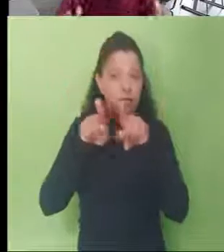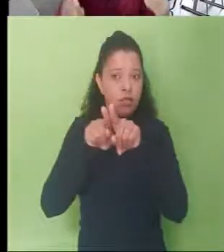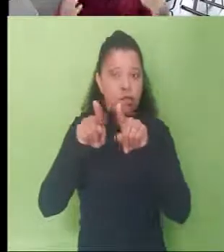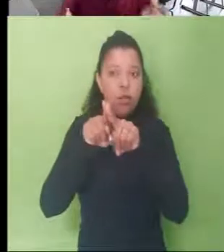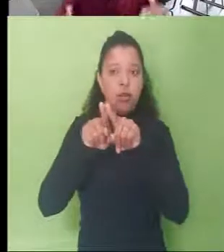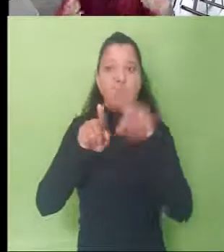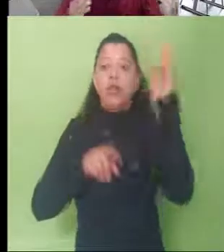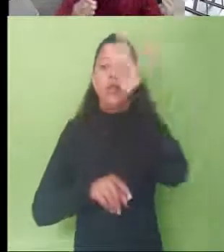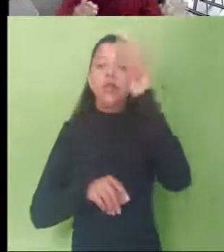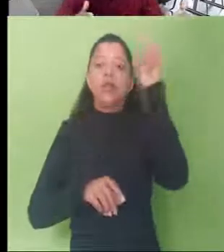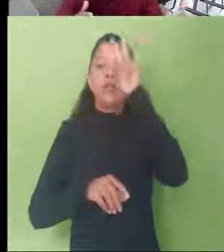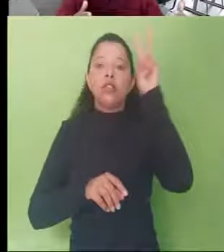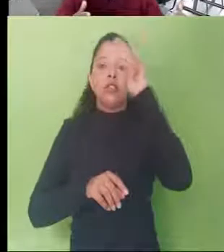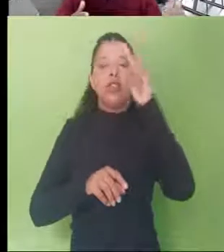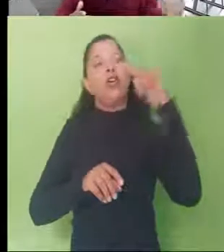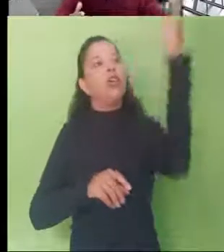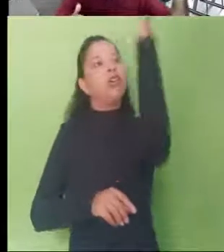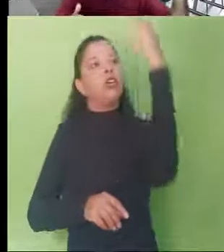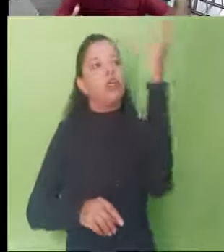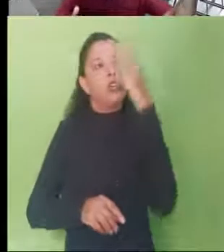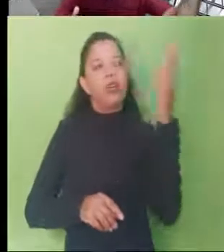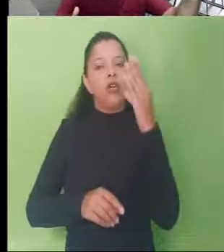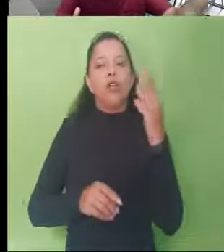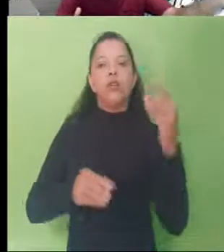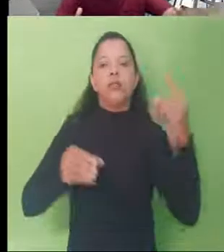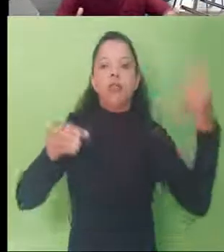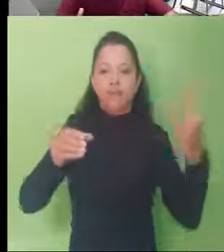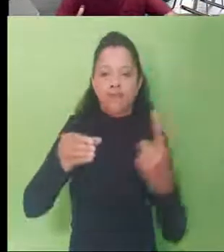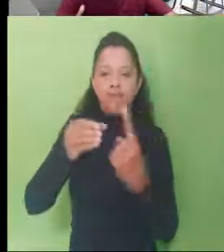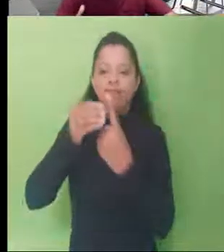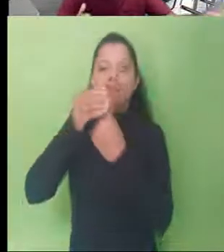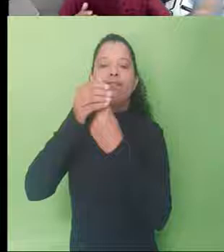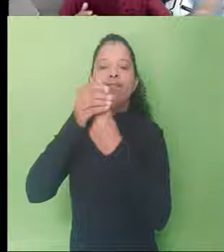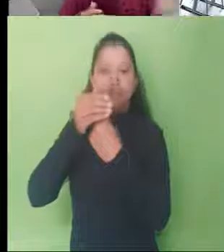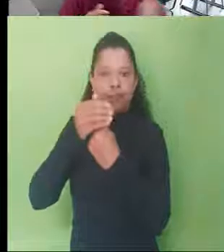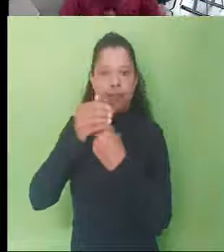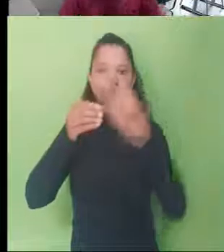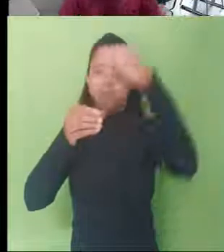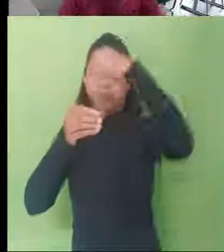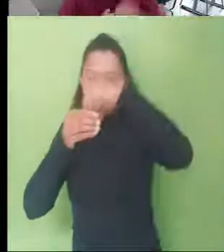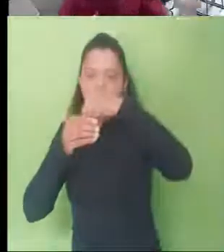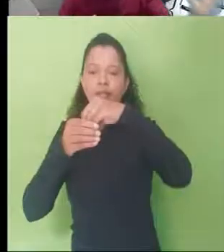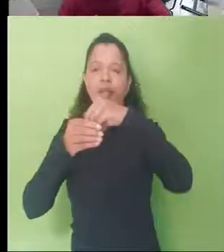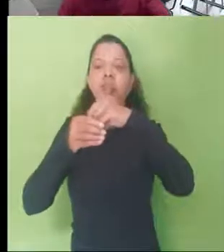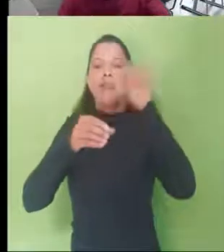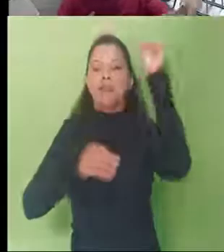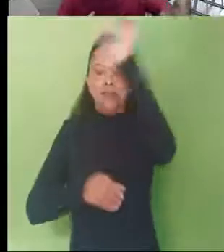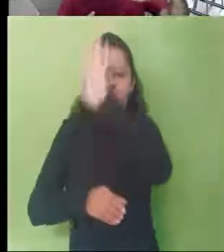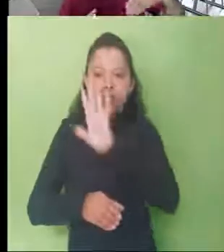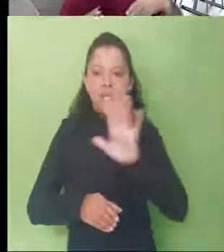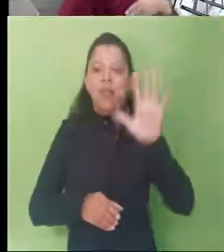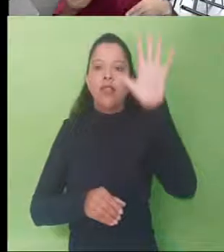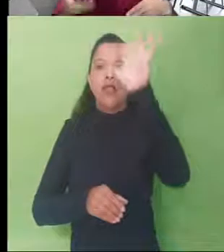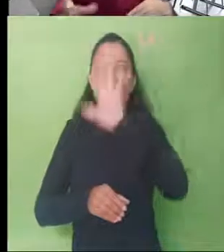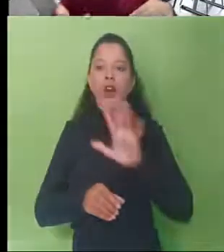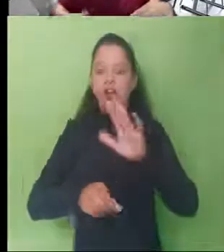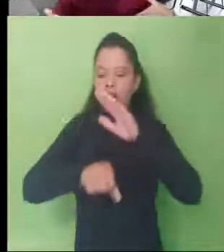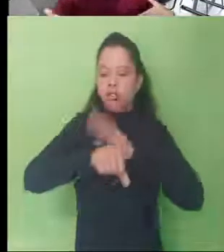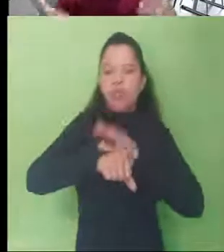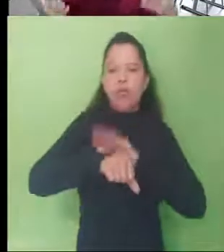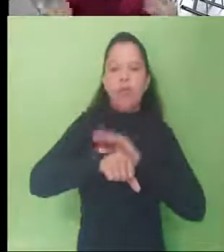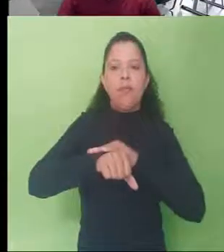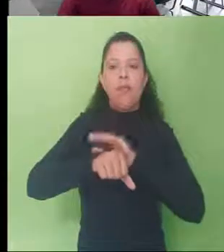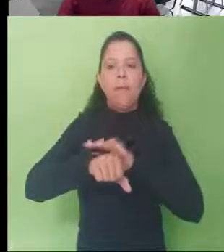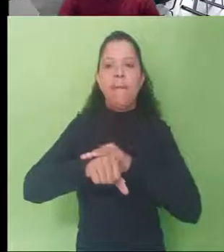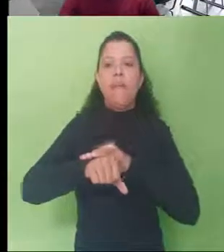história do Brasil está dentro da história da África, na medida em que os negros vieram para cá e ajudaram